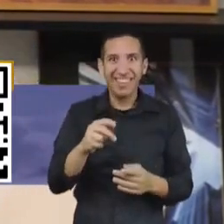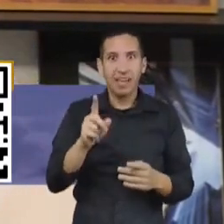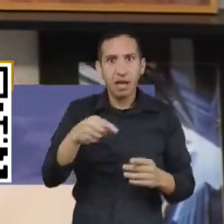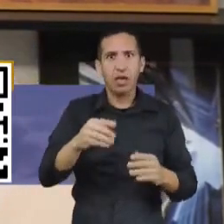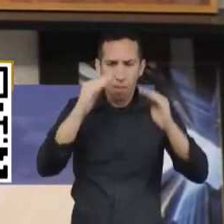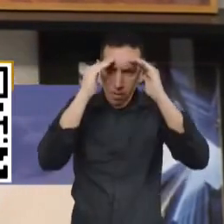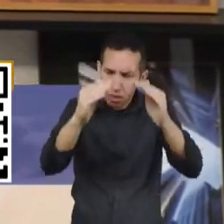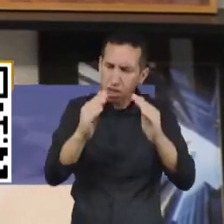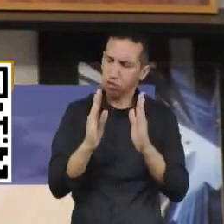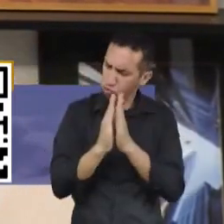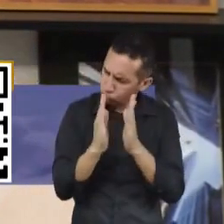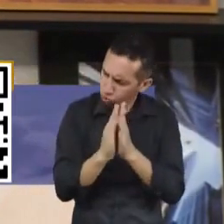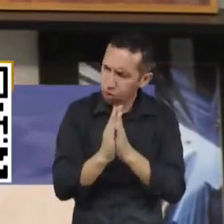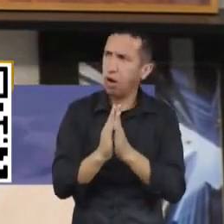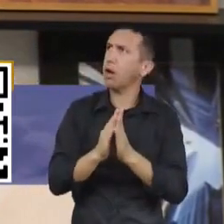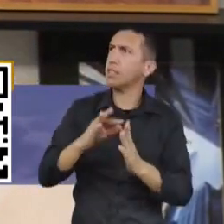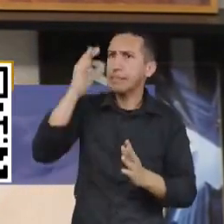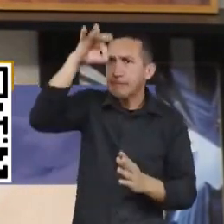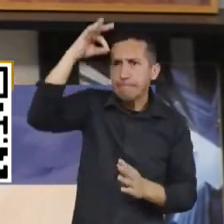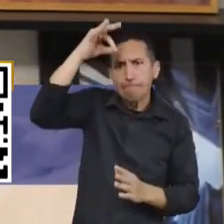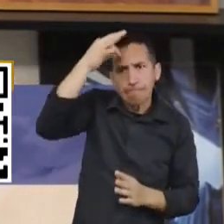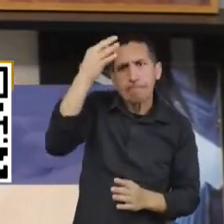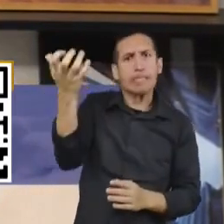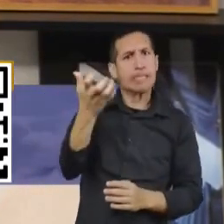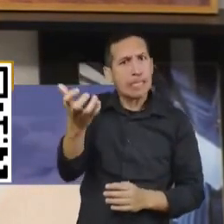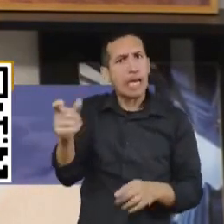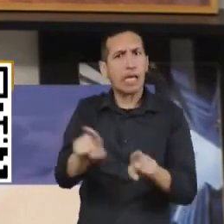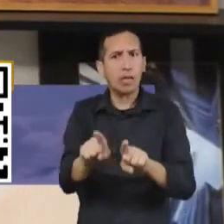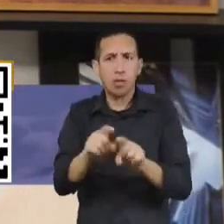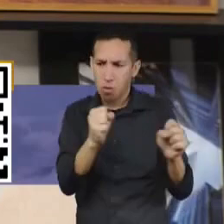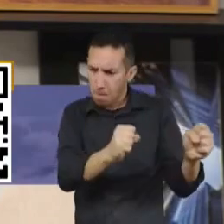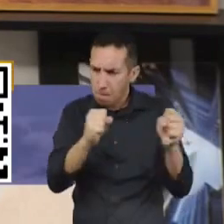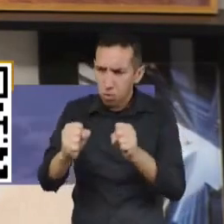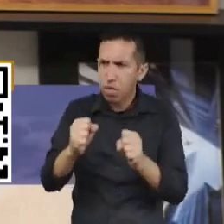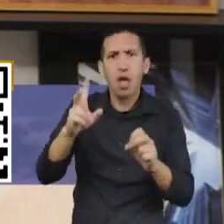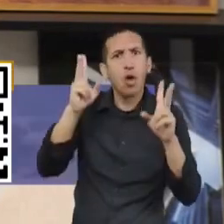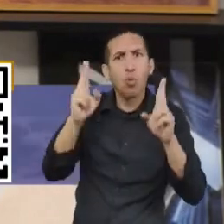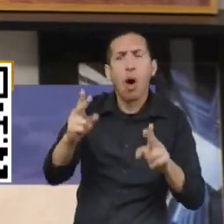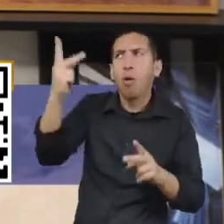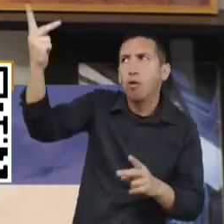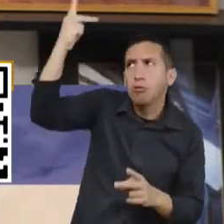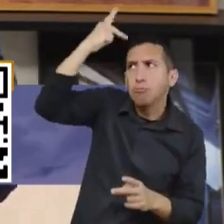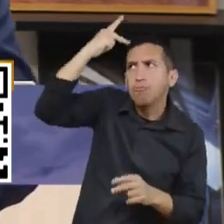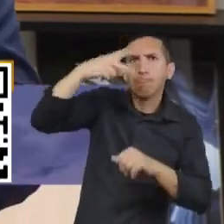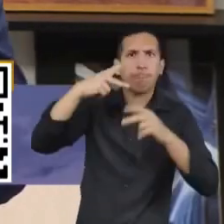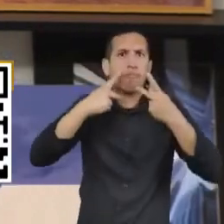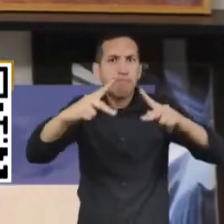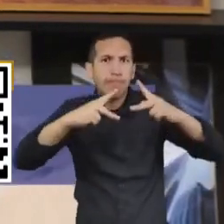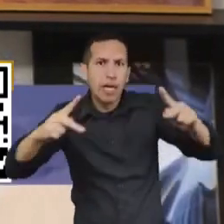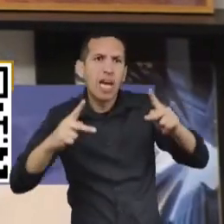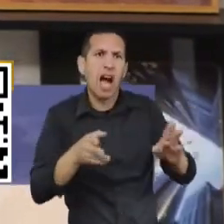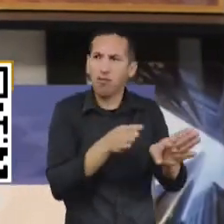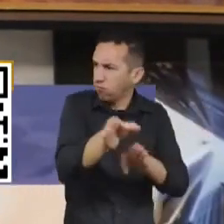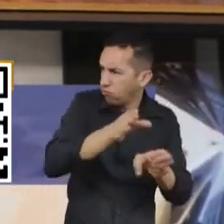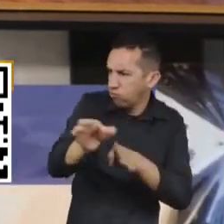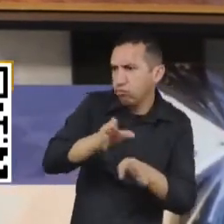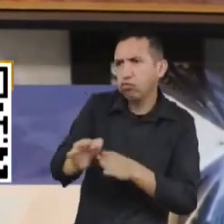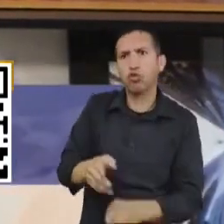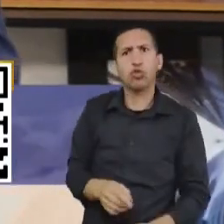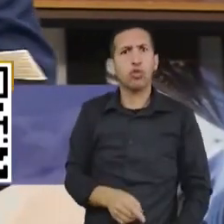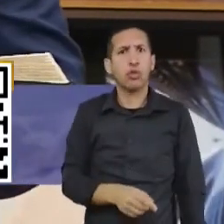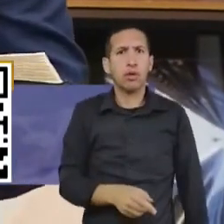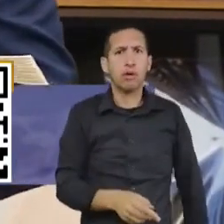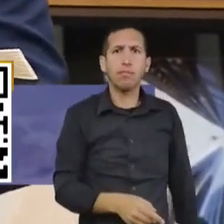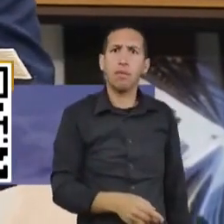igreja que obedece uma igreja que ora que busca o espírito santo uma igreja que recebeu o poder no Pentecostes que pregava que repreende a Que